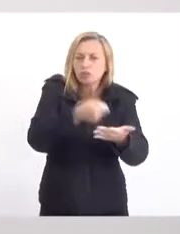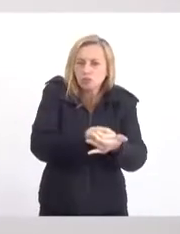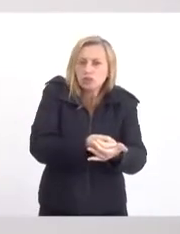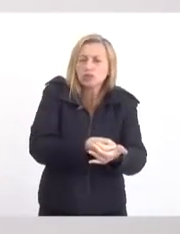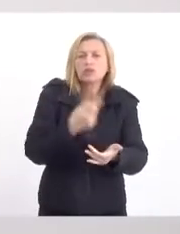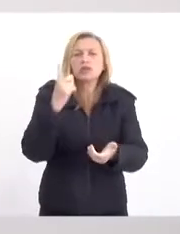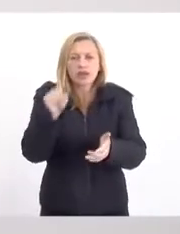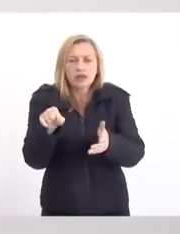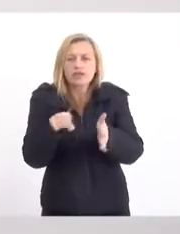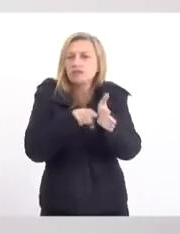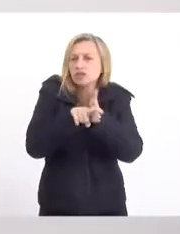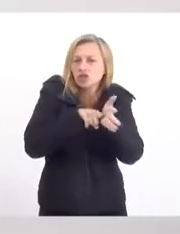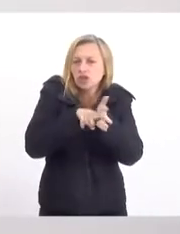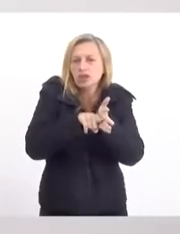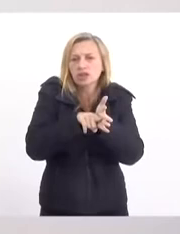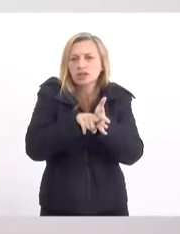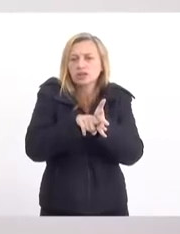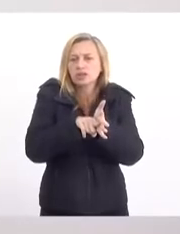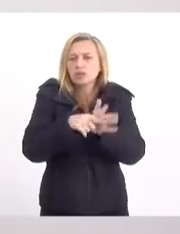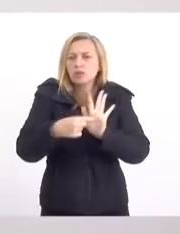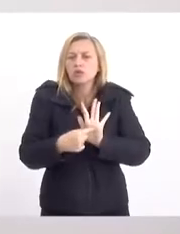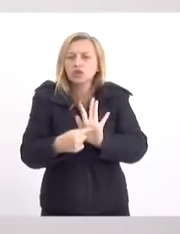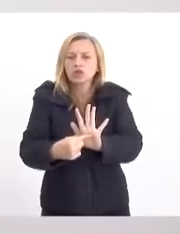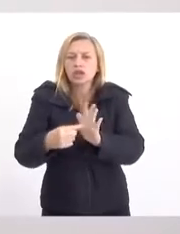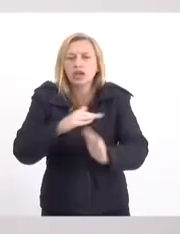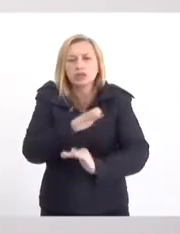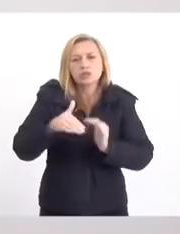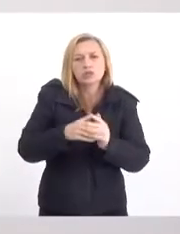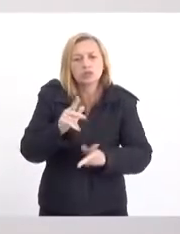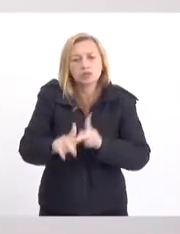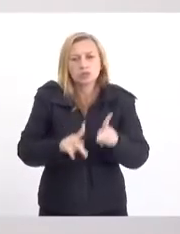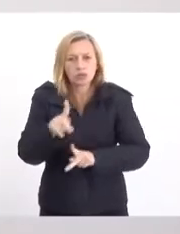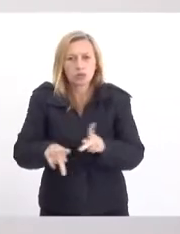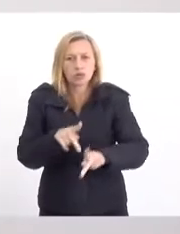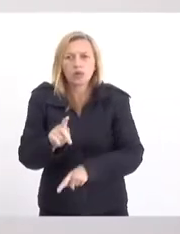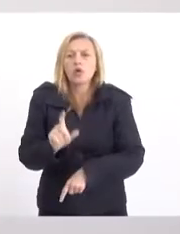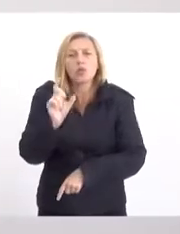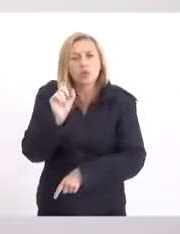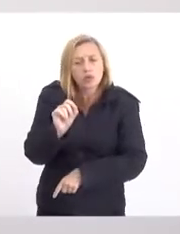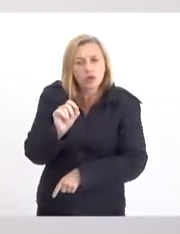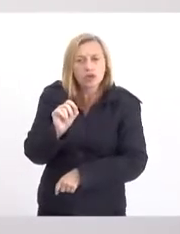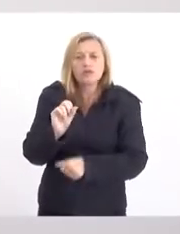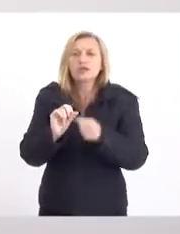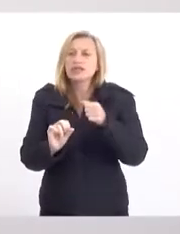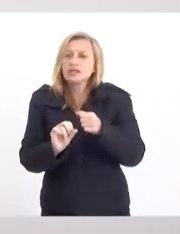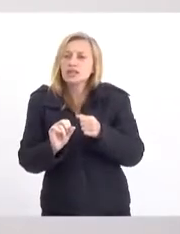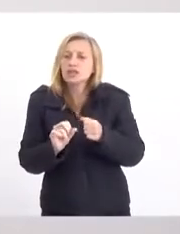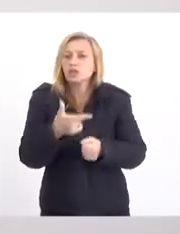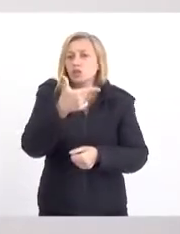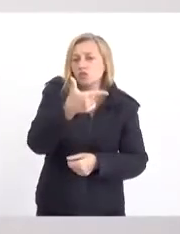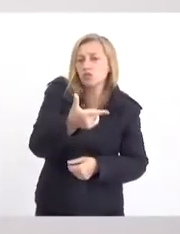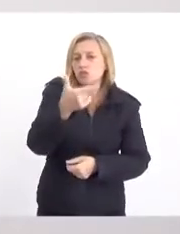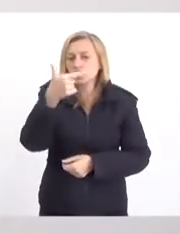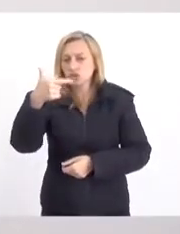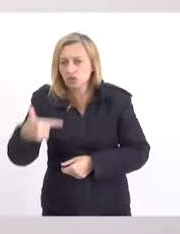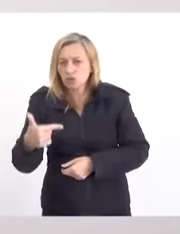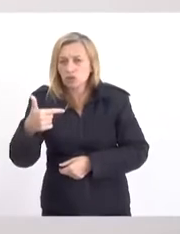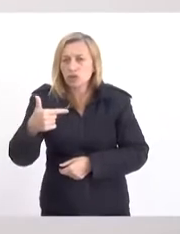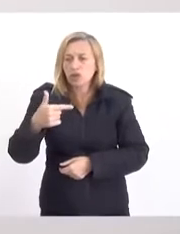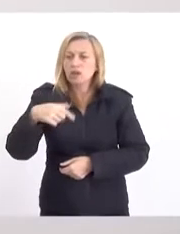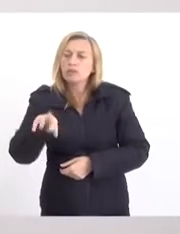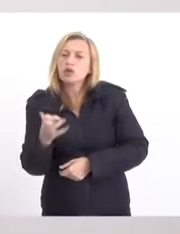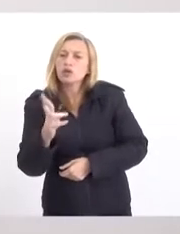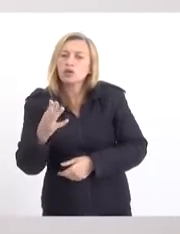fiscalizar, que é de trazer à luz para a população o que serão feitos com 22 bilhões que